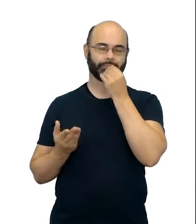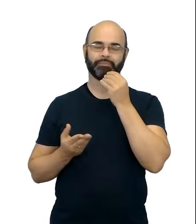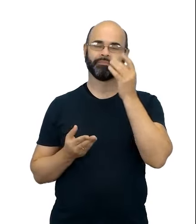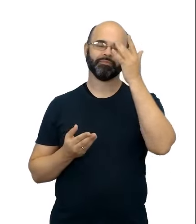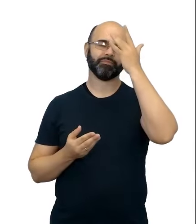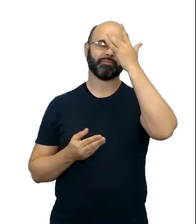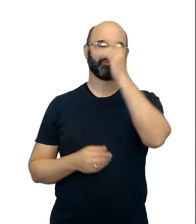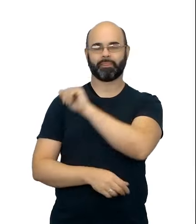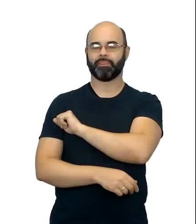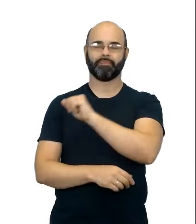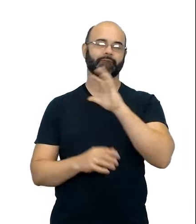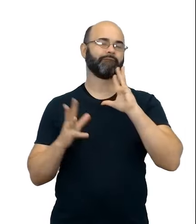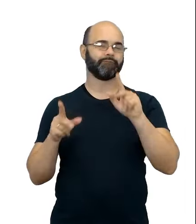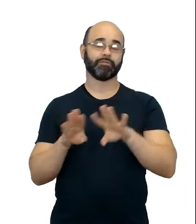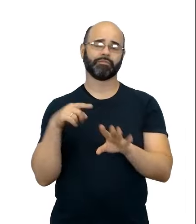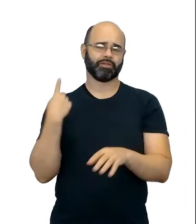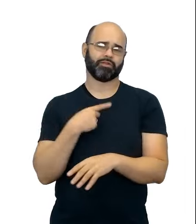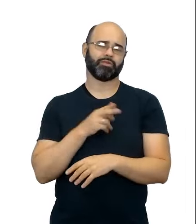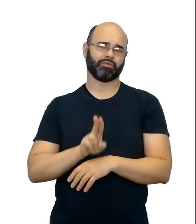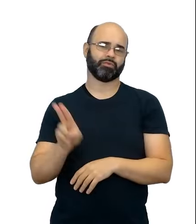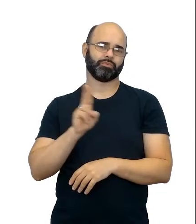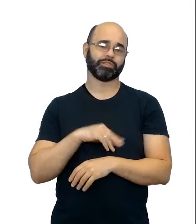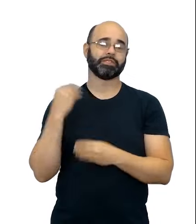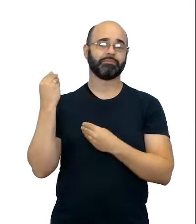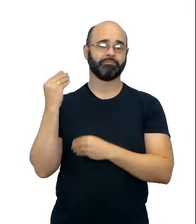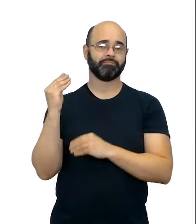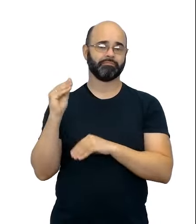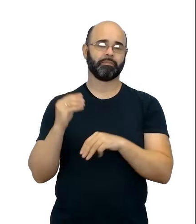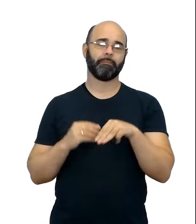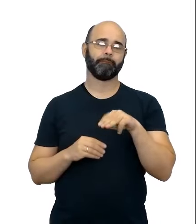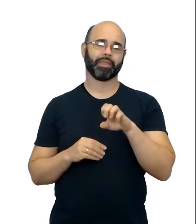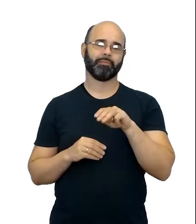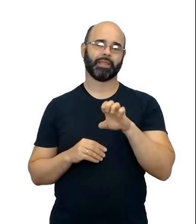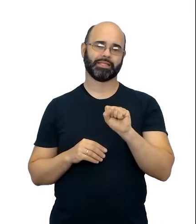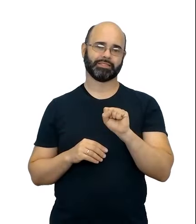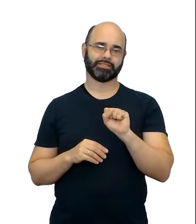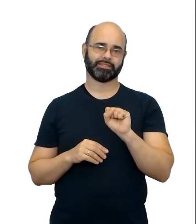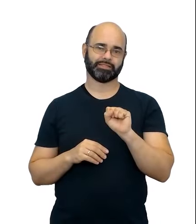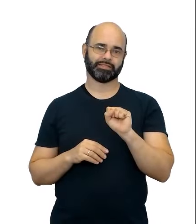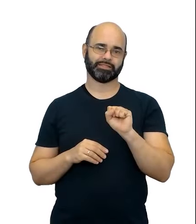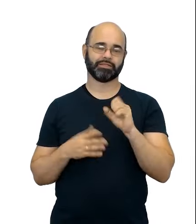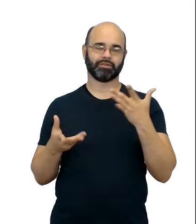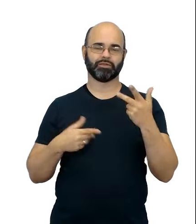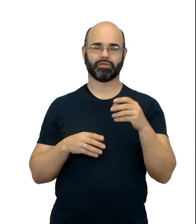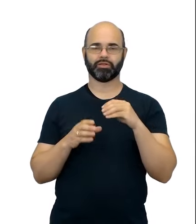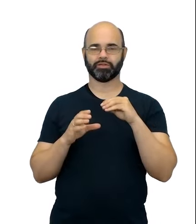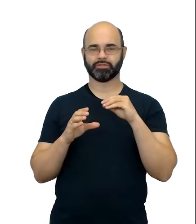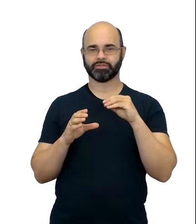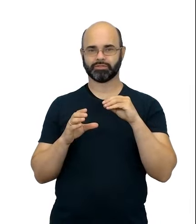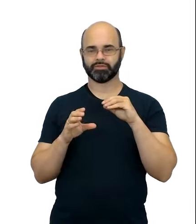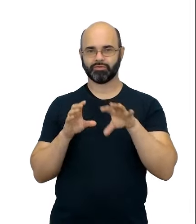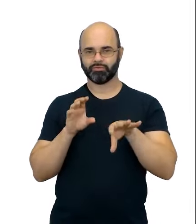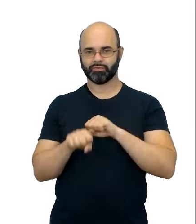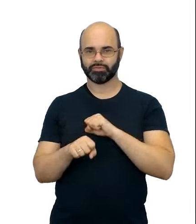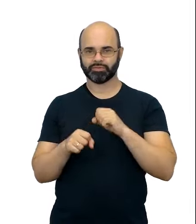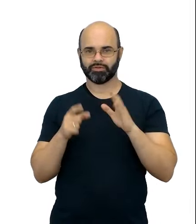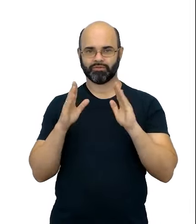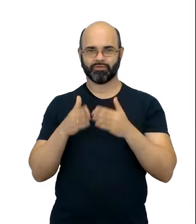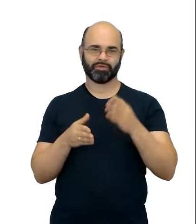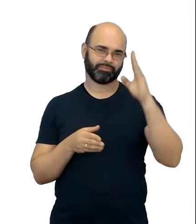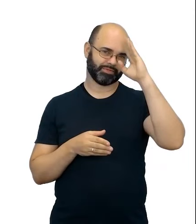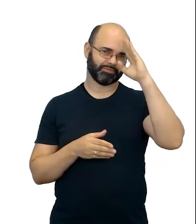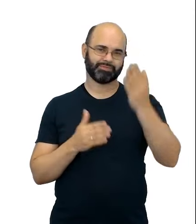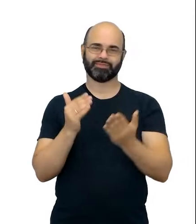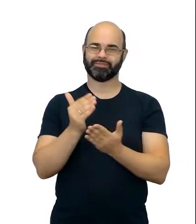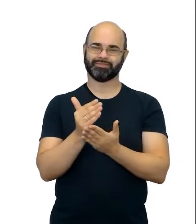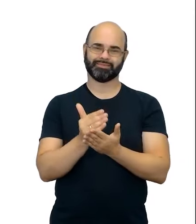os dias e na nossa também. E esse será o foco principal de nossa formação, que é contemplada lá no caderno